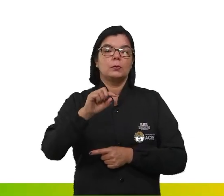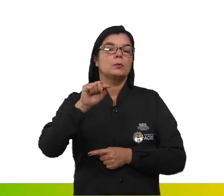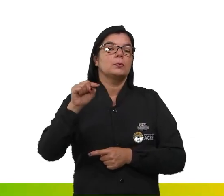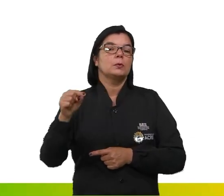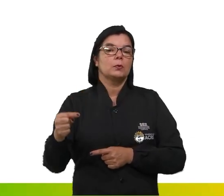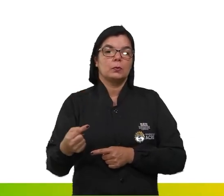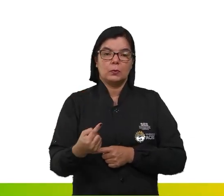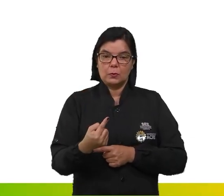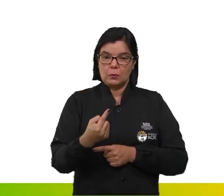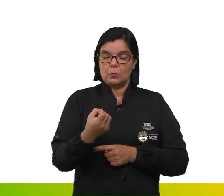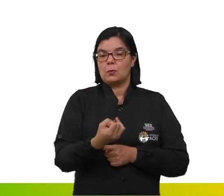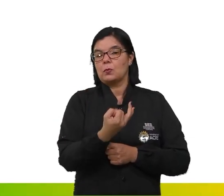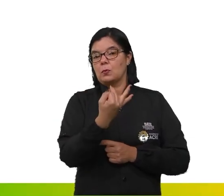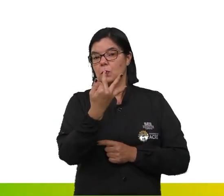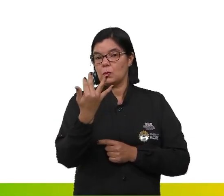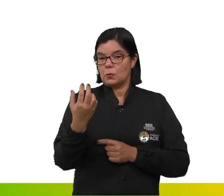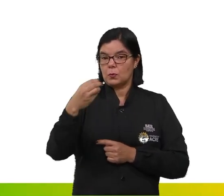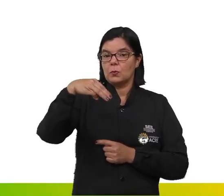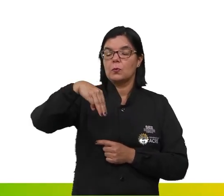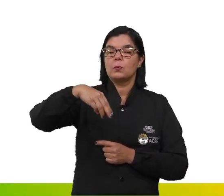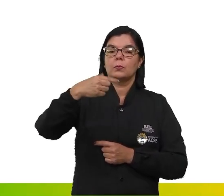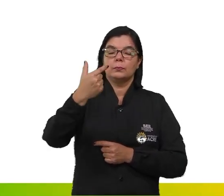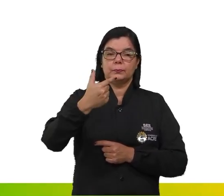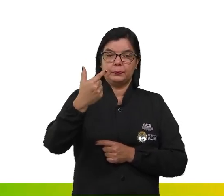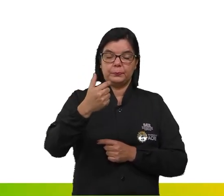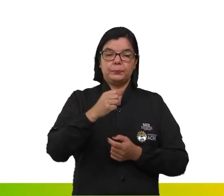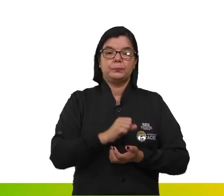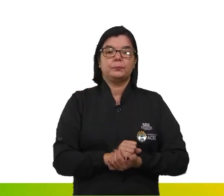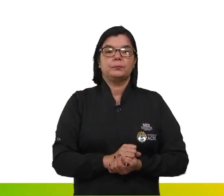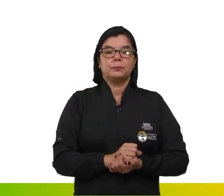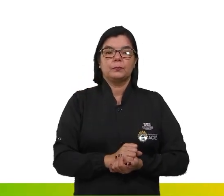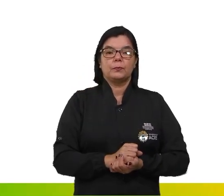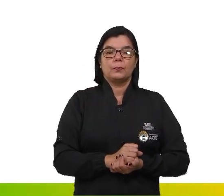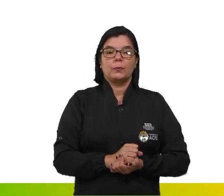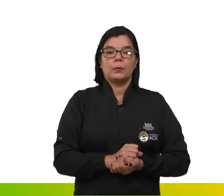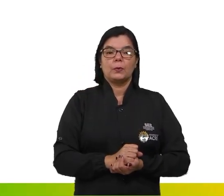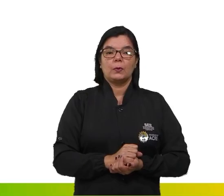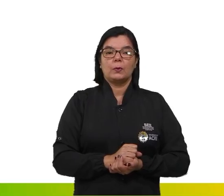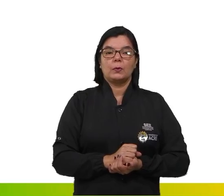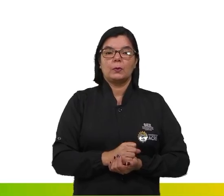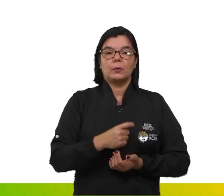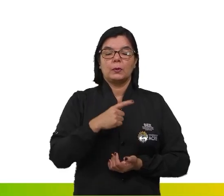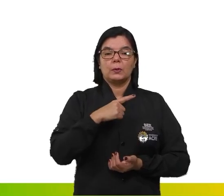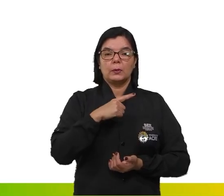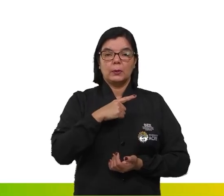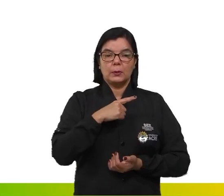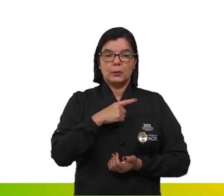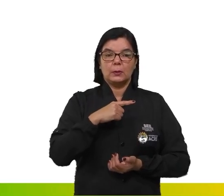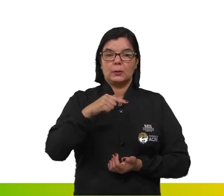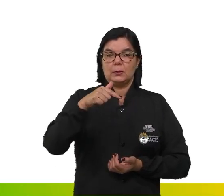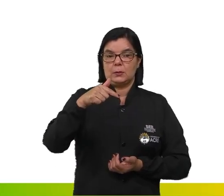porque é a quantidade dele em metros quadrados. Quando você fizer essa multiplicação, você vai obter